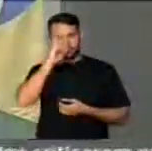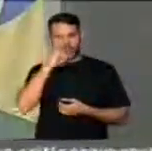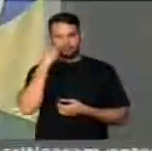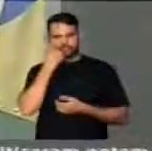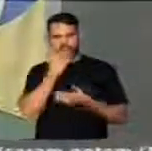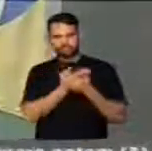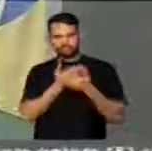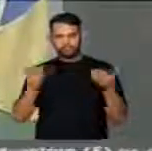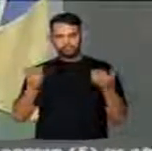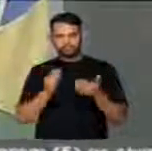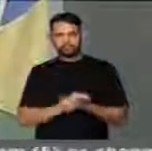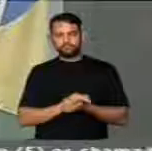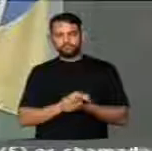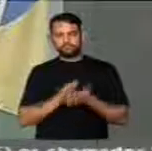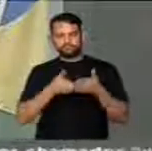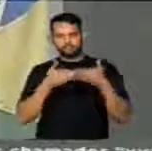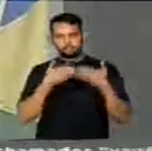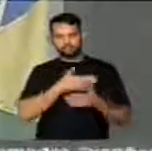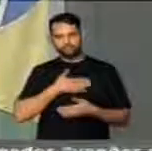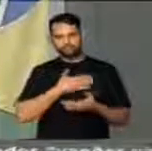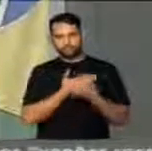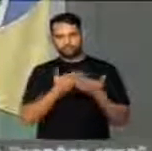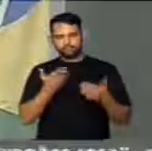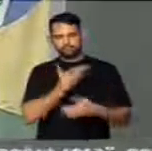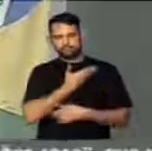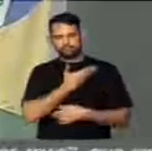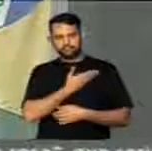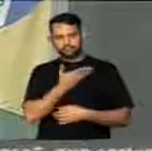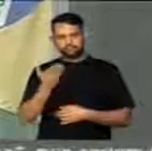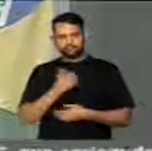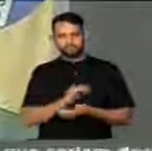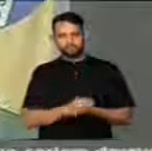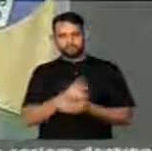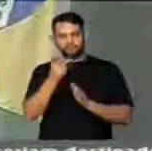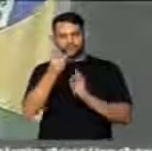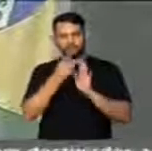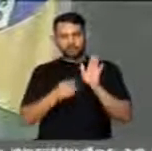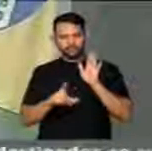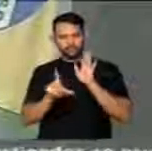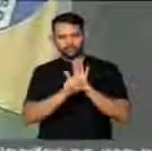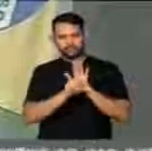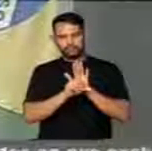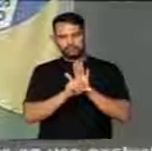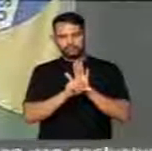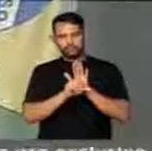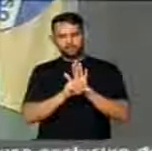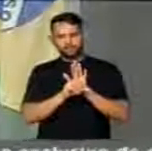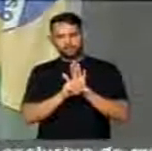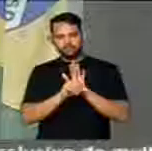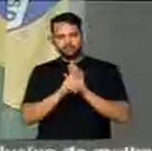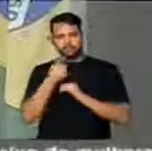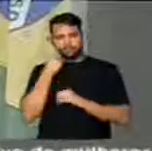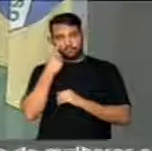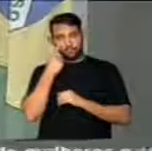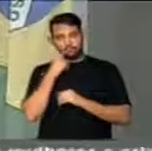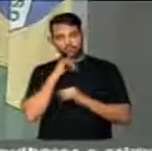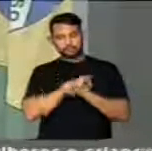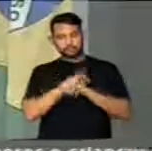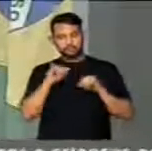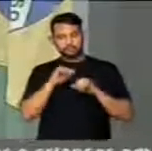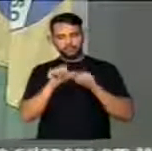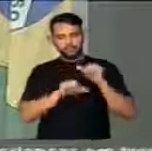presidente, explica para o pessoal que já foi aprovado o requerimento de urgência. Se foi aprovado, o requerimento dele é prejudicado. Eu já expliquei. O pessoal